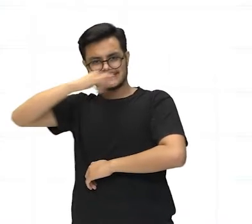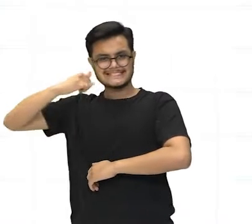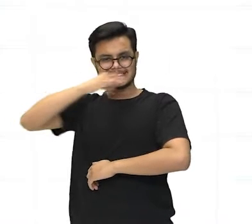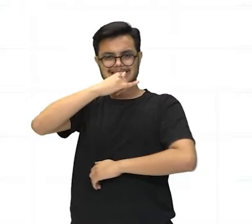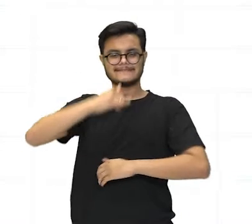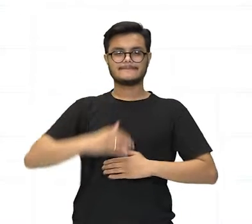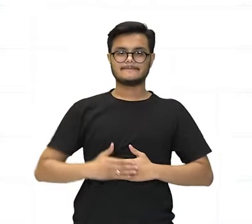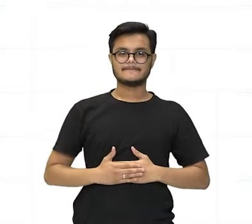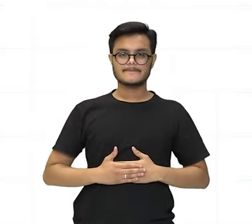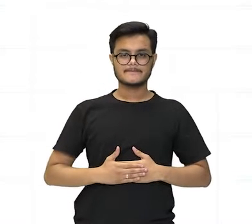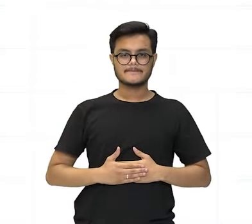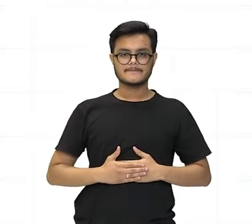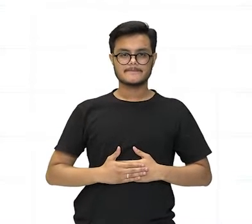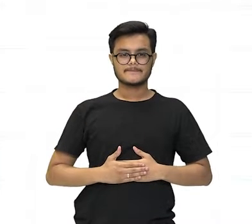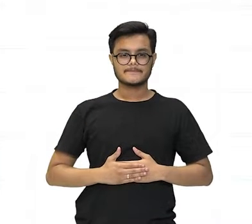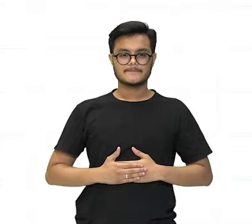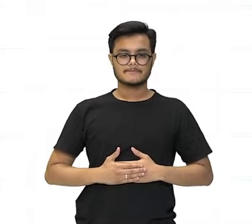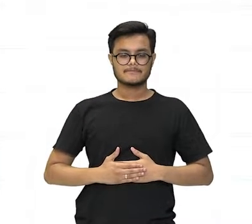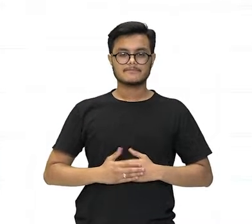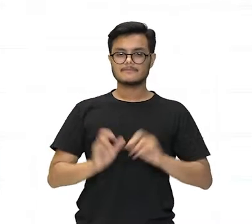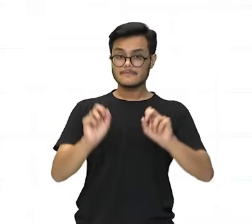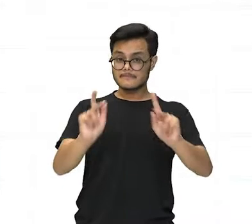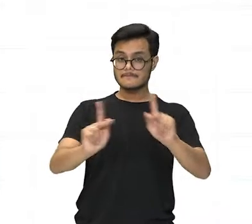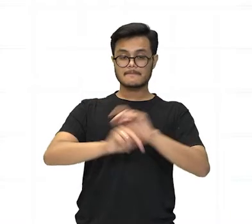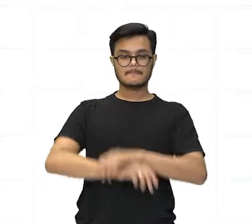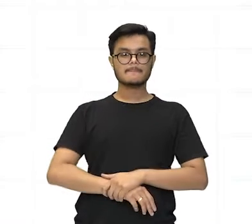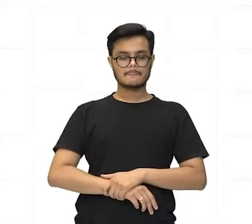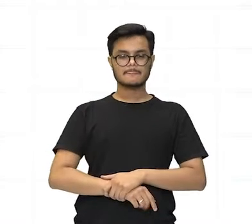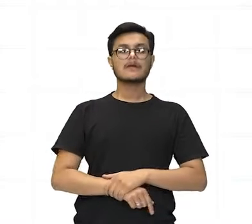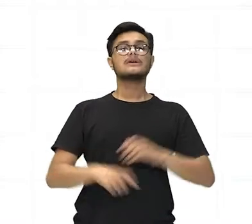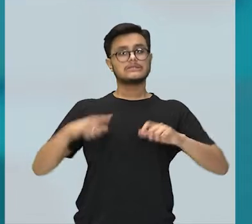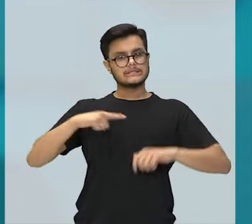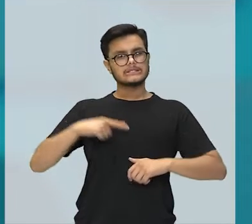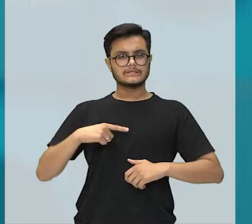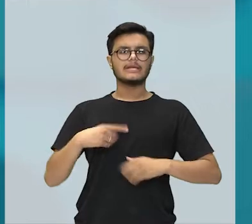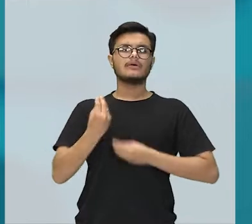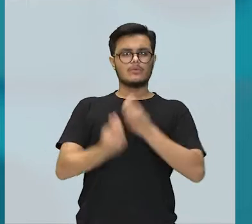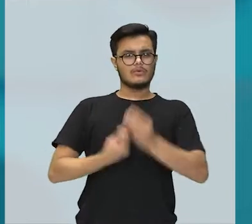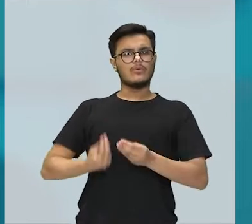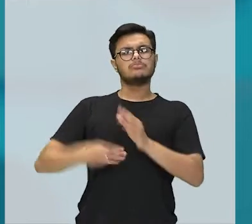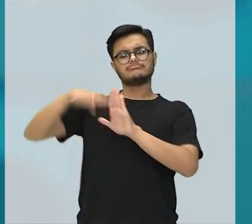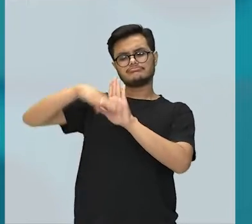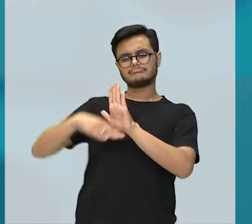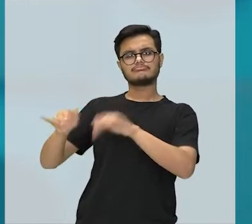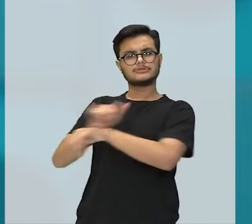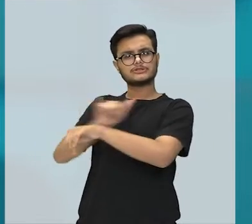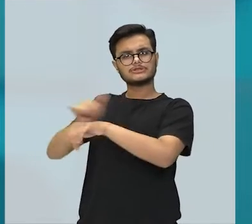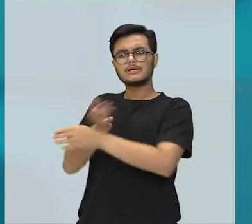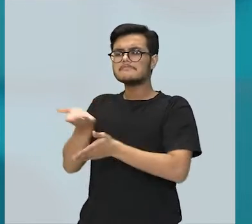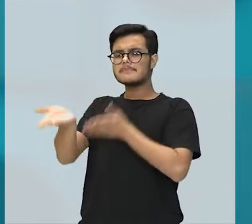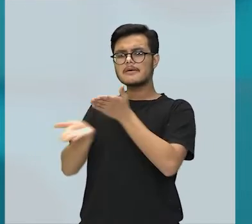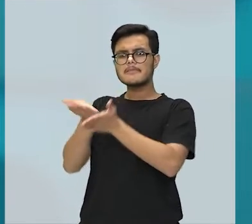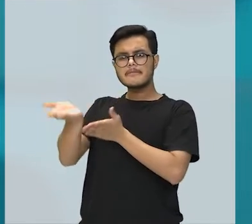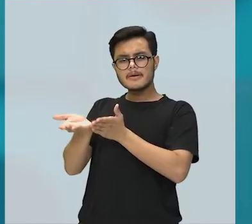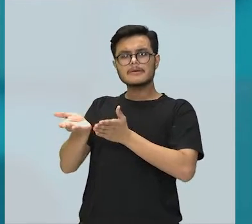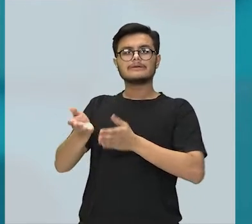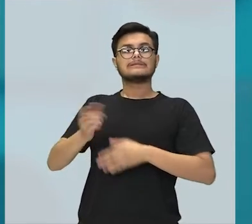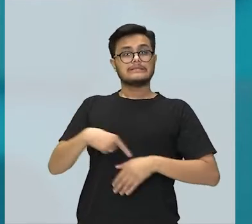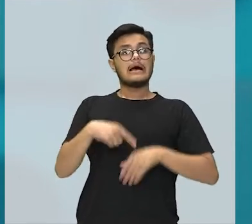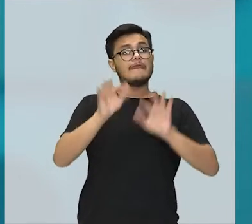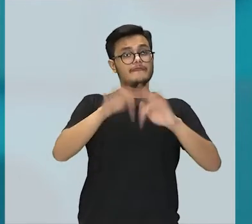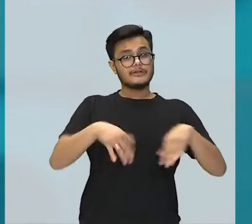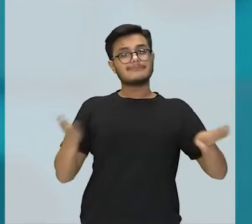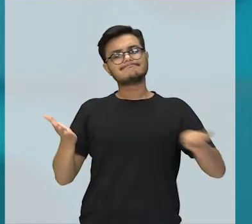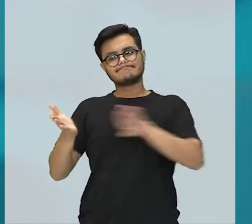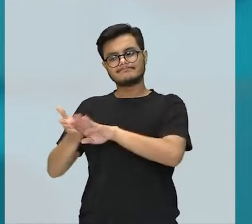cirurgião dentista. Viram? Tem ali os primeiros cuidados, mas sempre por último você já tem que correr